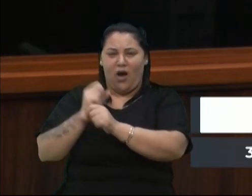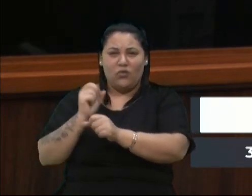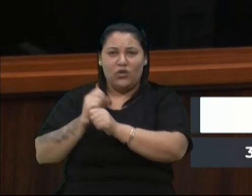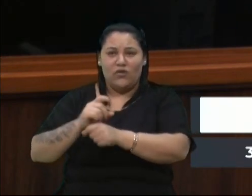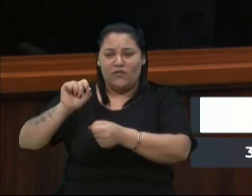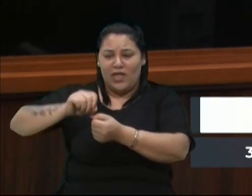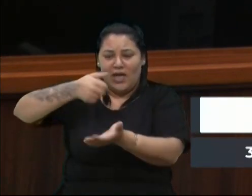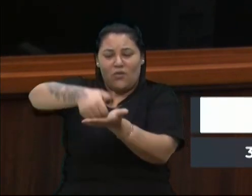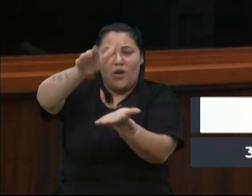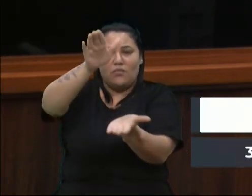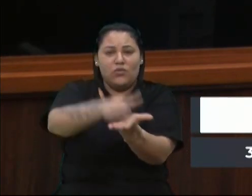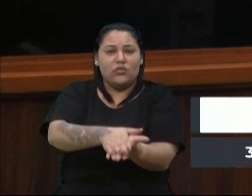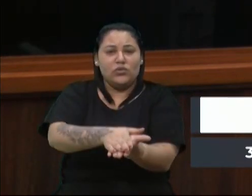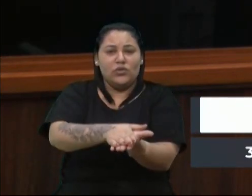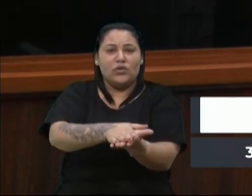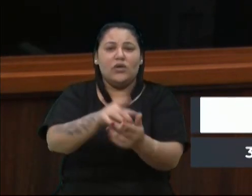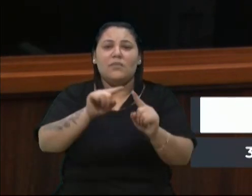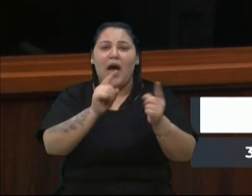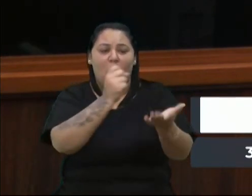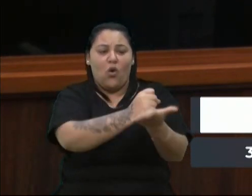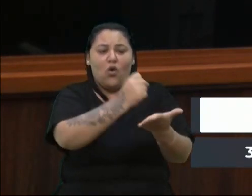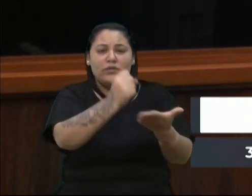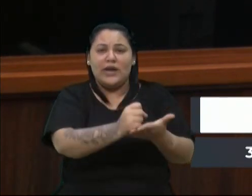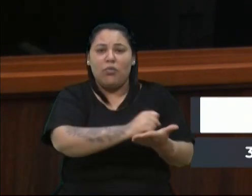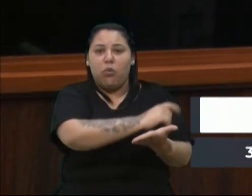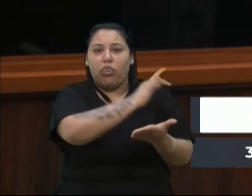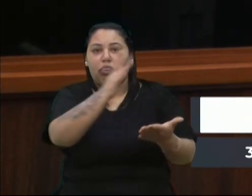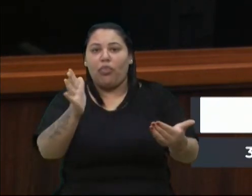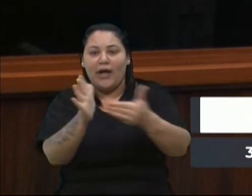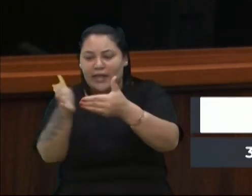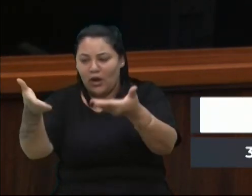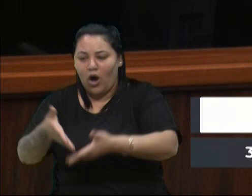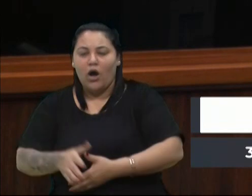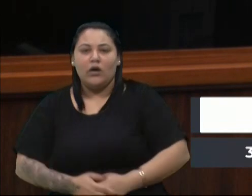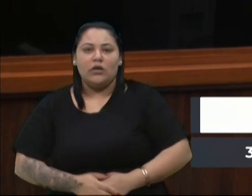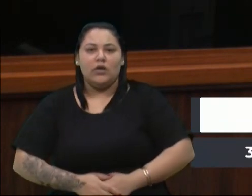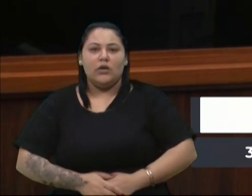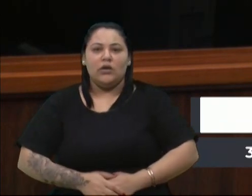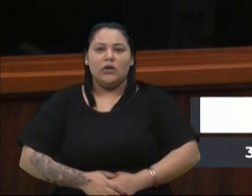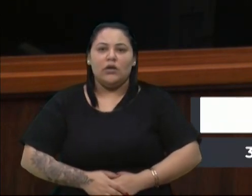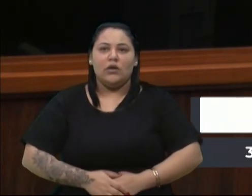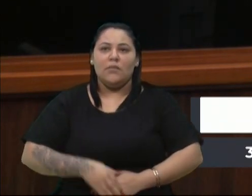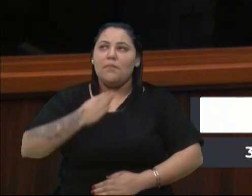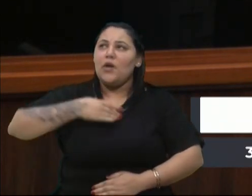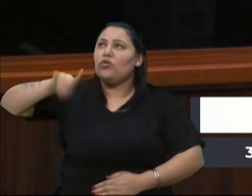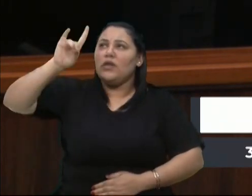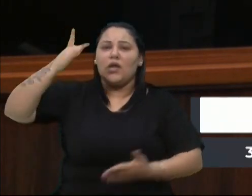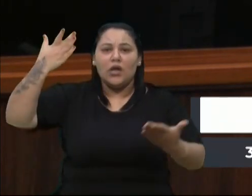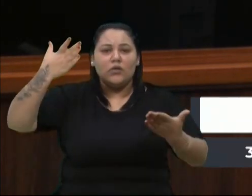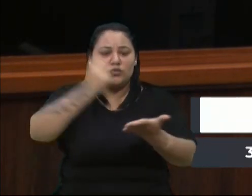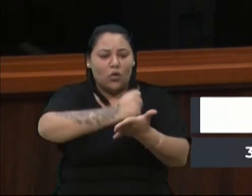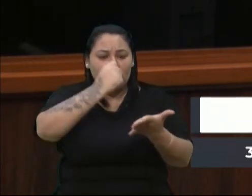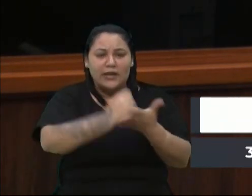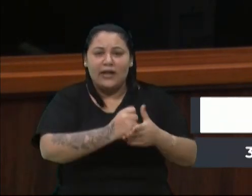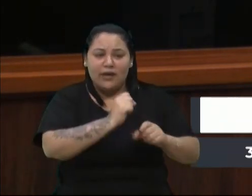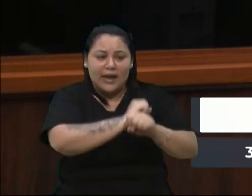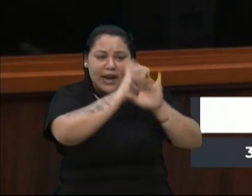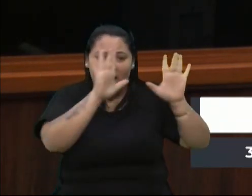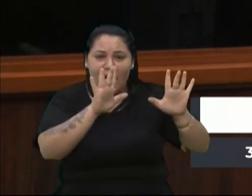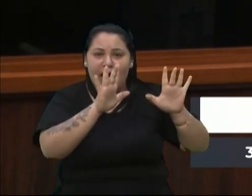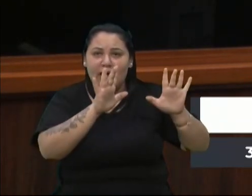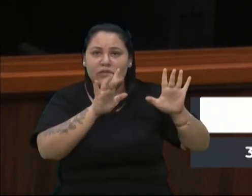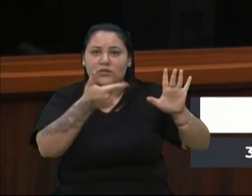a multa. Mas o contrato continua até agora. Pelo amor de Deus, o contrato é claro, não precisa ser